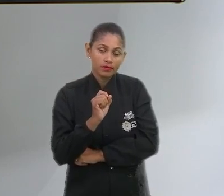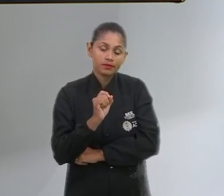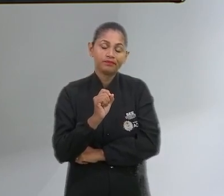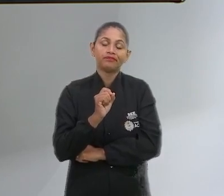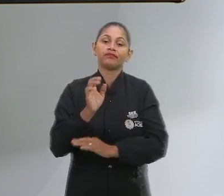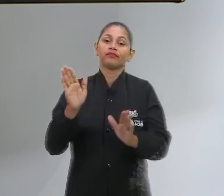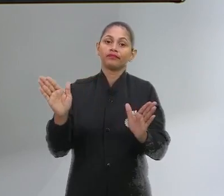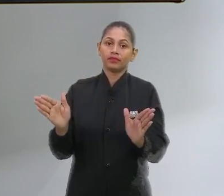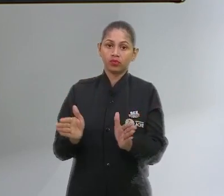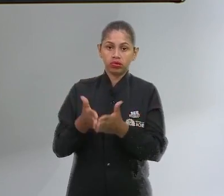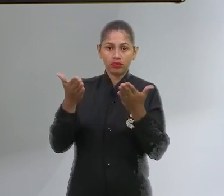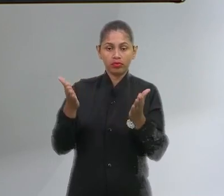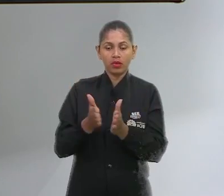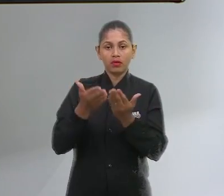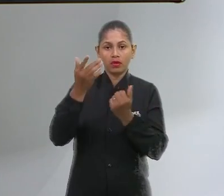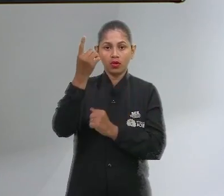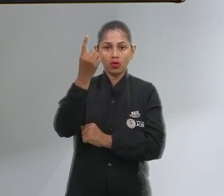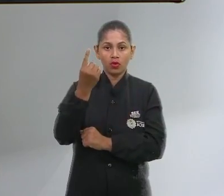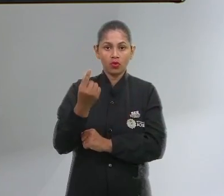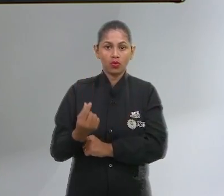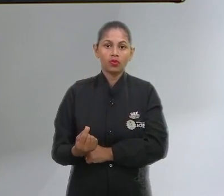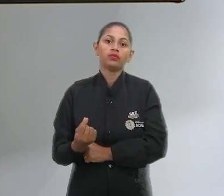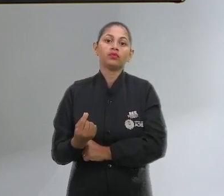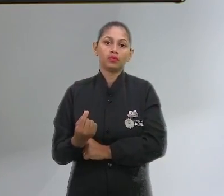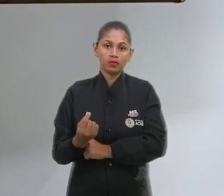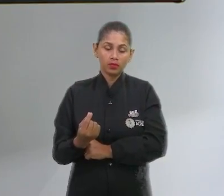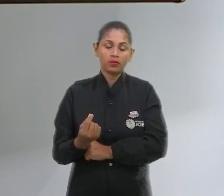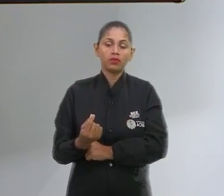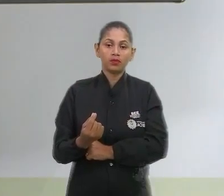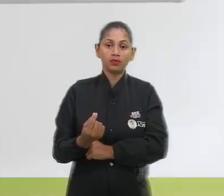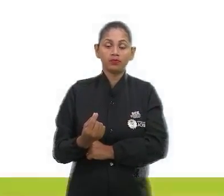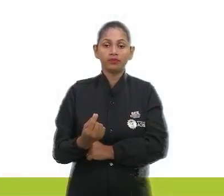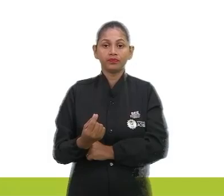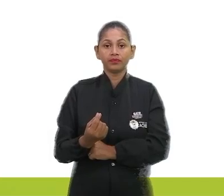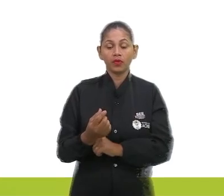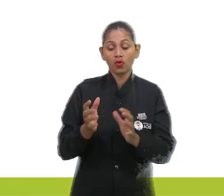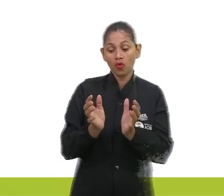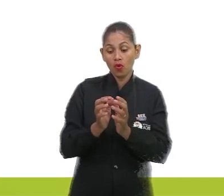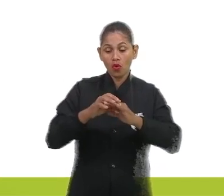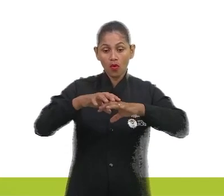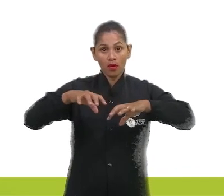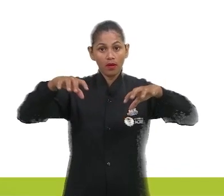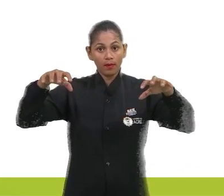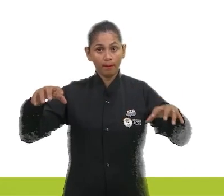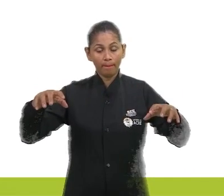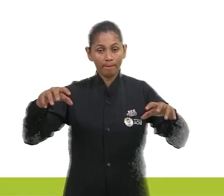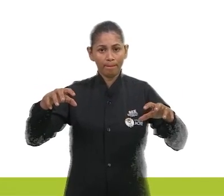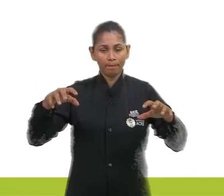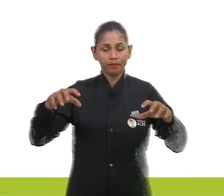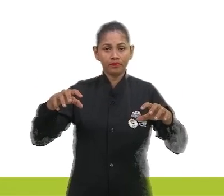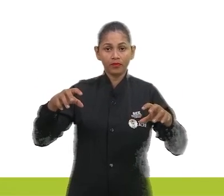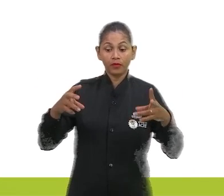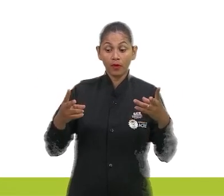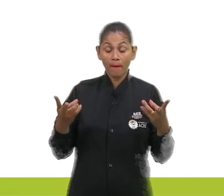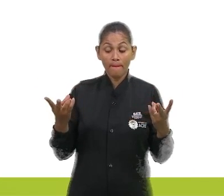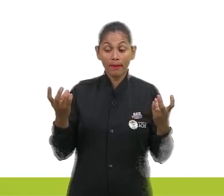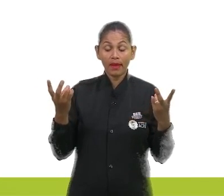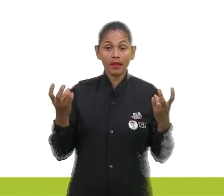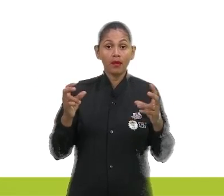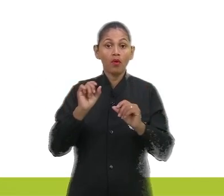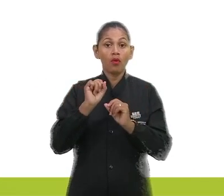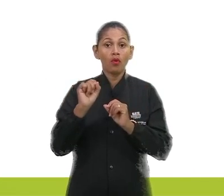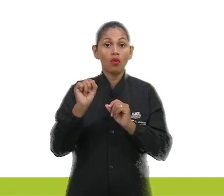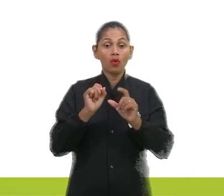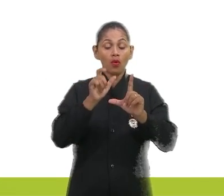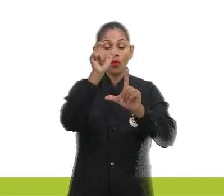parcela da população brasileira. Em contrapartida, quando você para observar esse mesmo